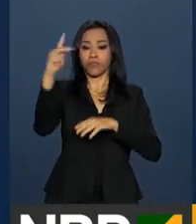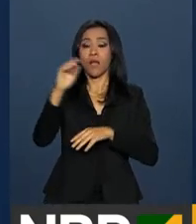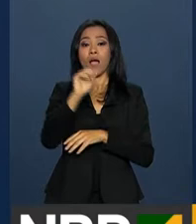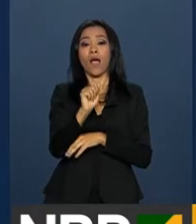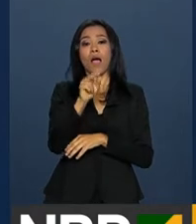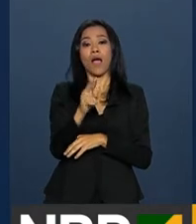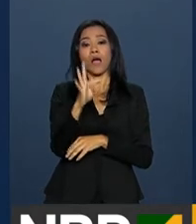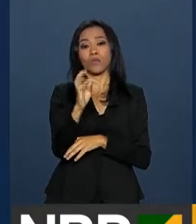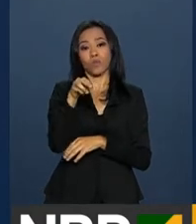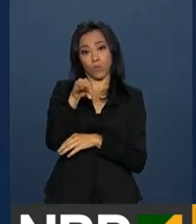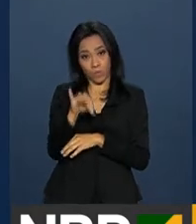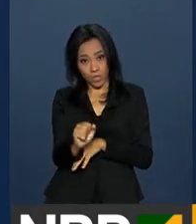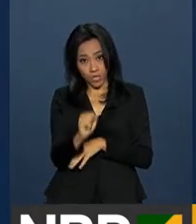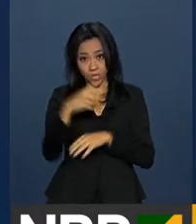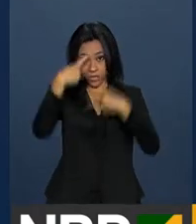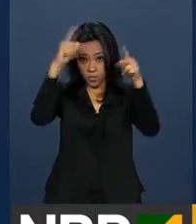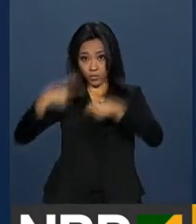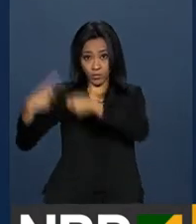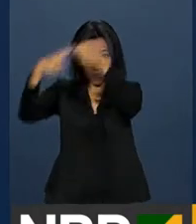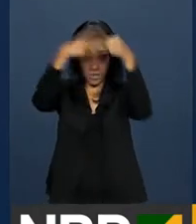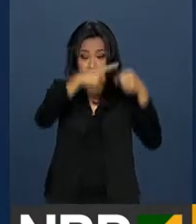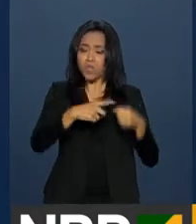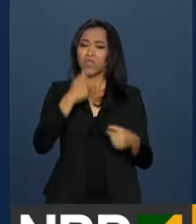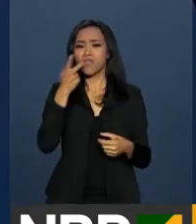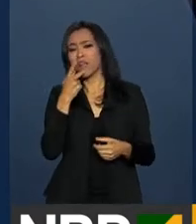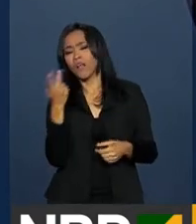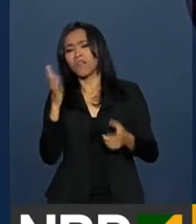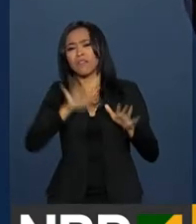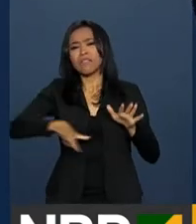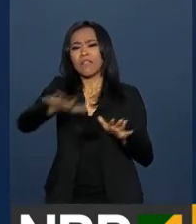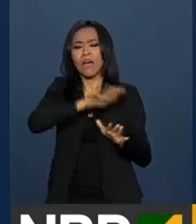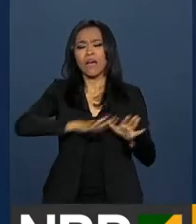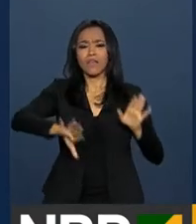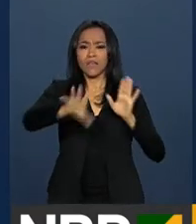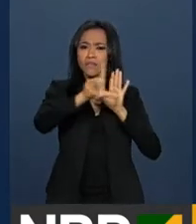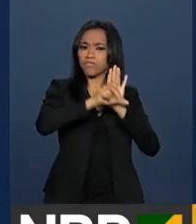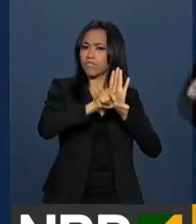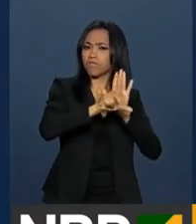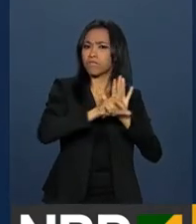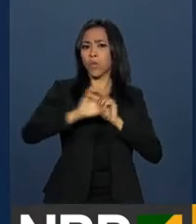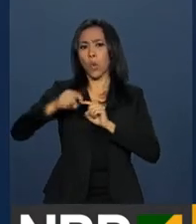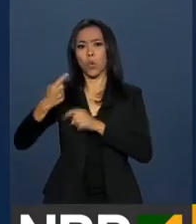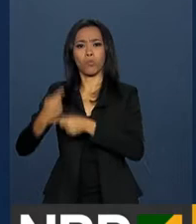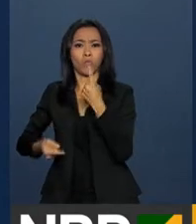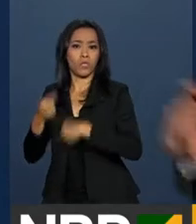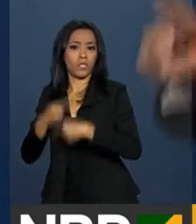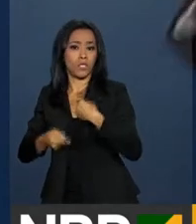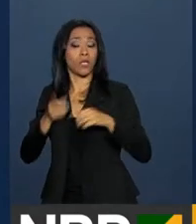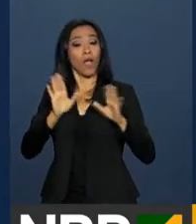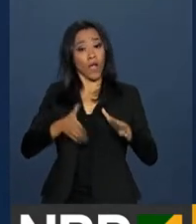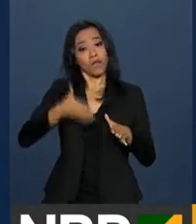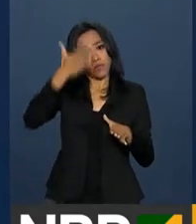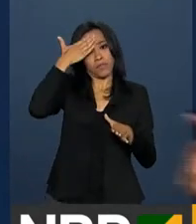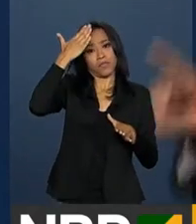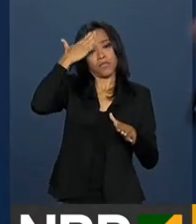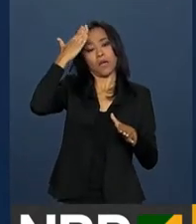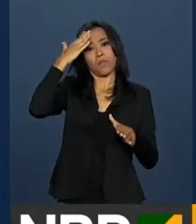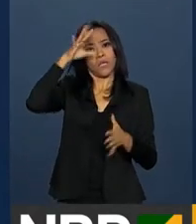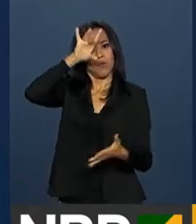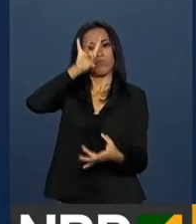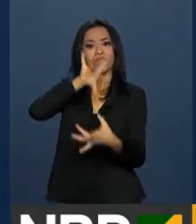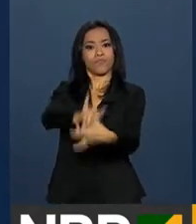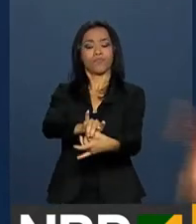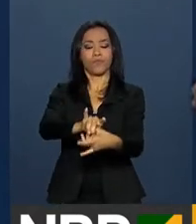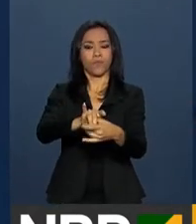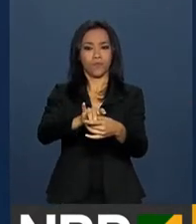falou como uma criação, digamos, jurídica ou política. Falou-se como reconhecimento de uma realidade